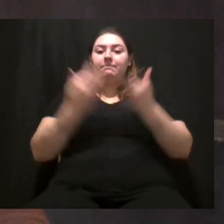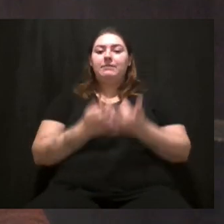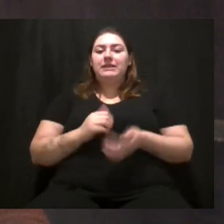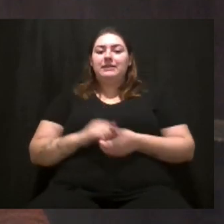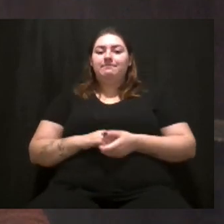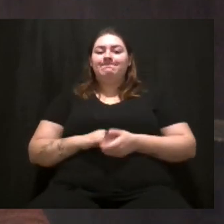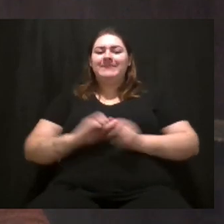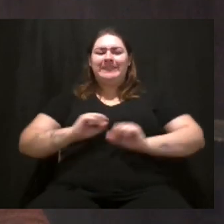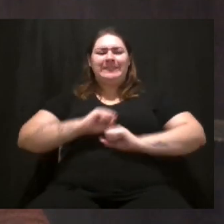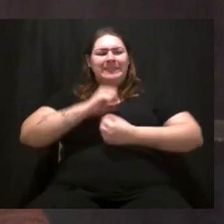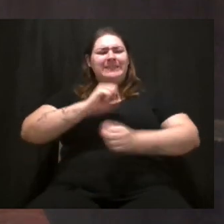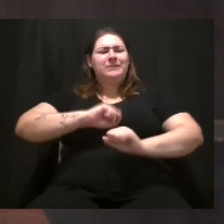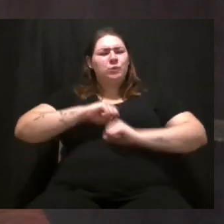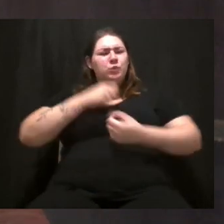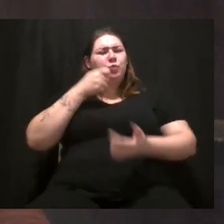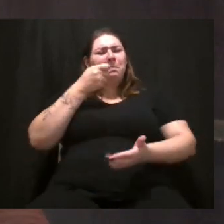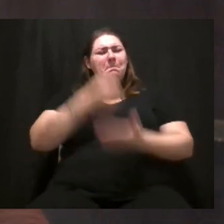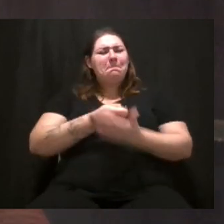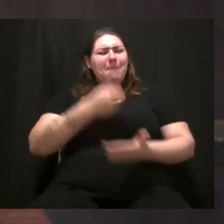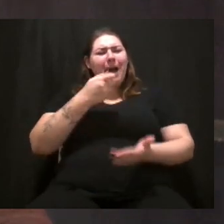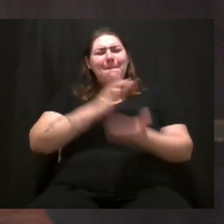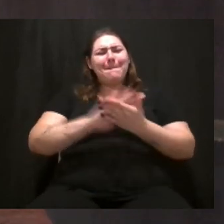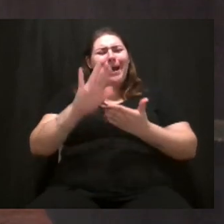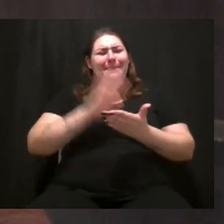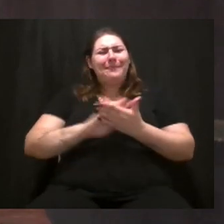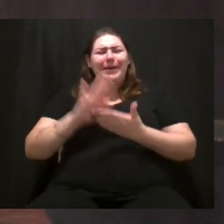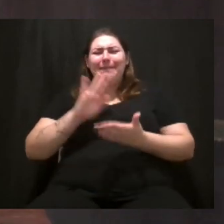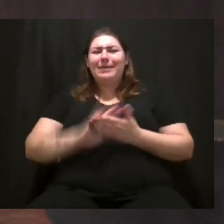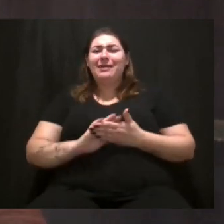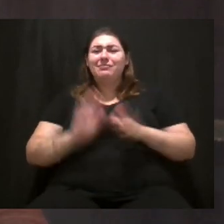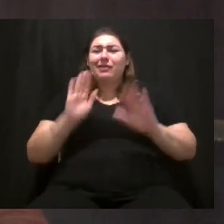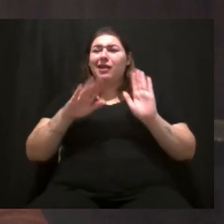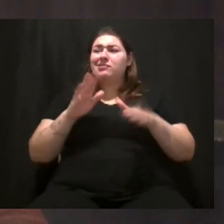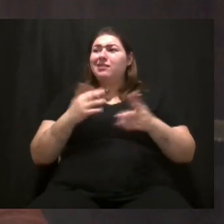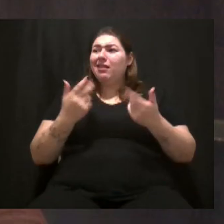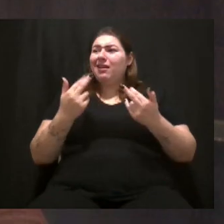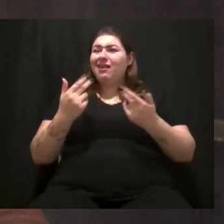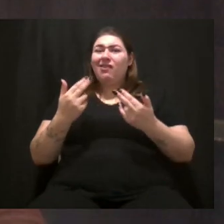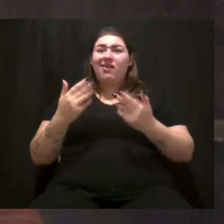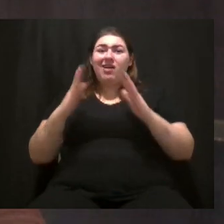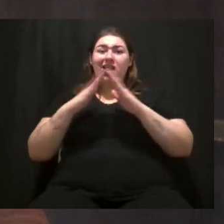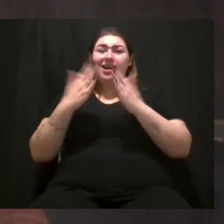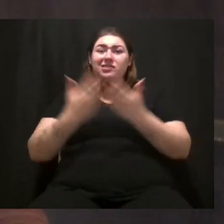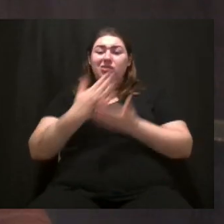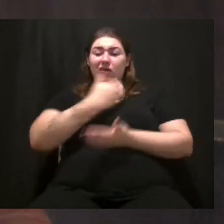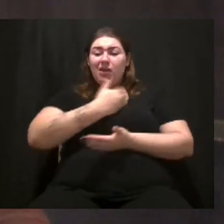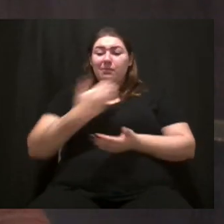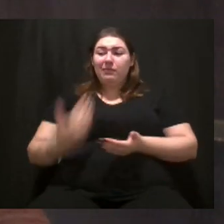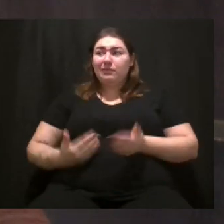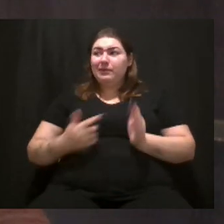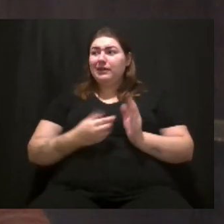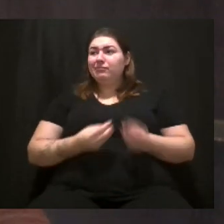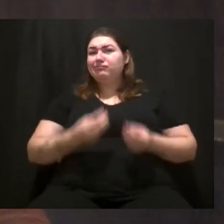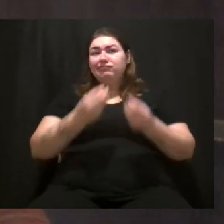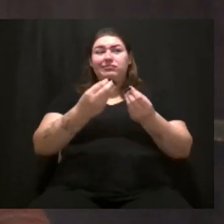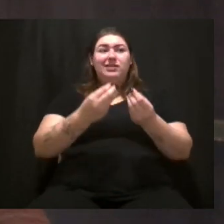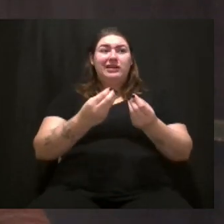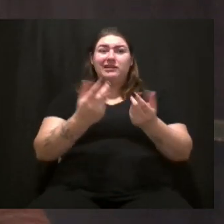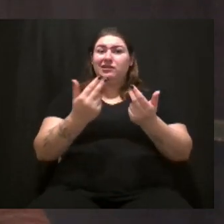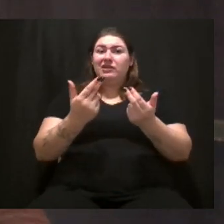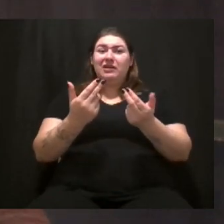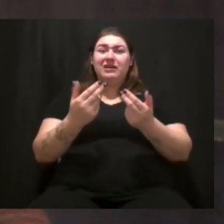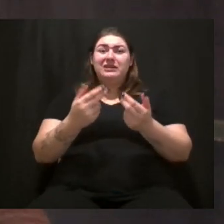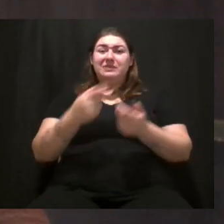uma escola particular que muitas vezes oferece a mesma coisa que a escola pública ofereceria. Então, eu acho que